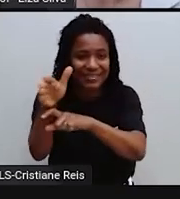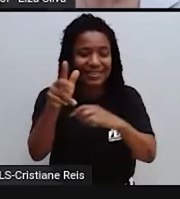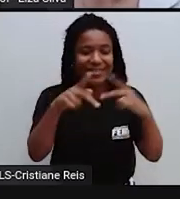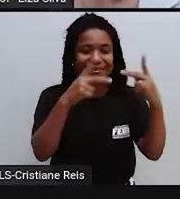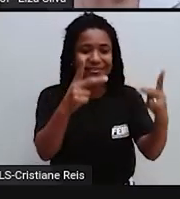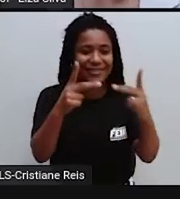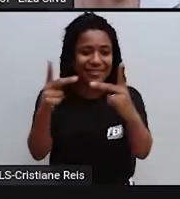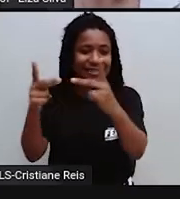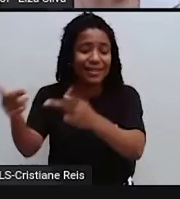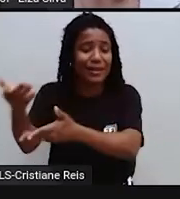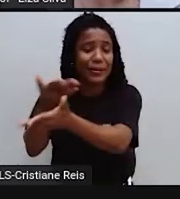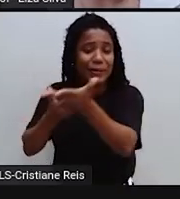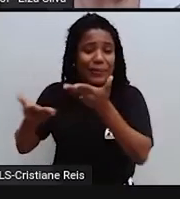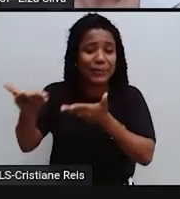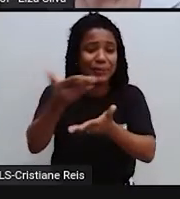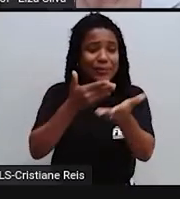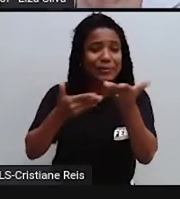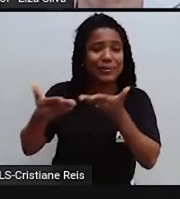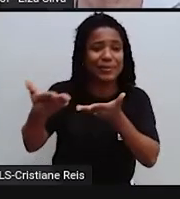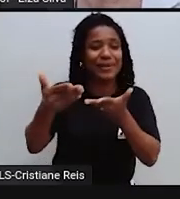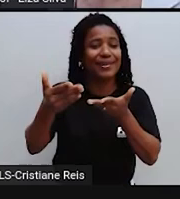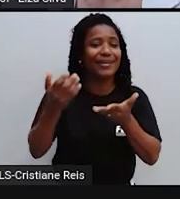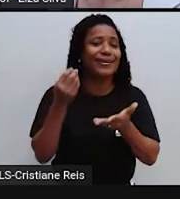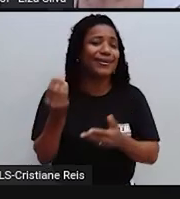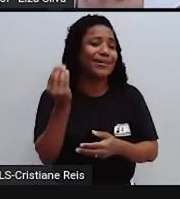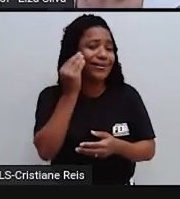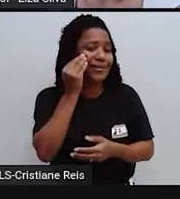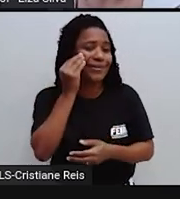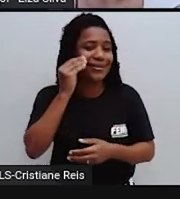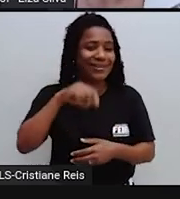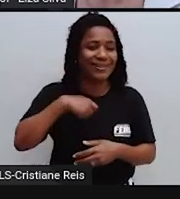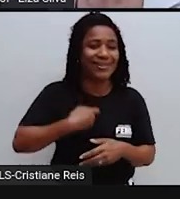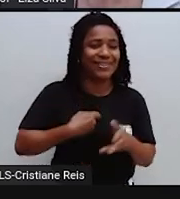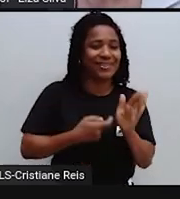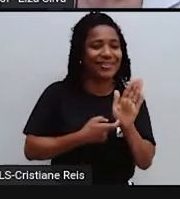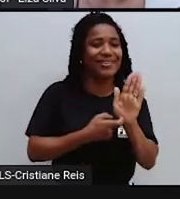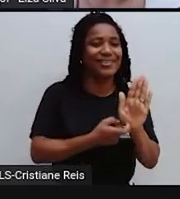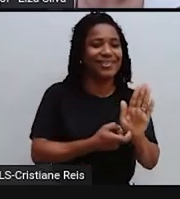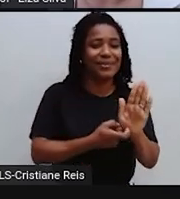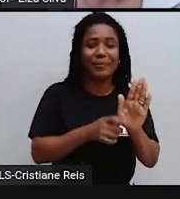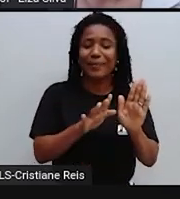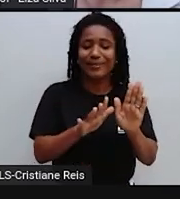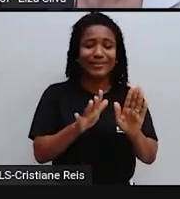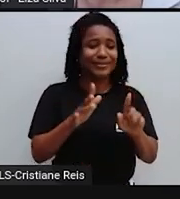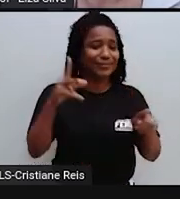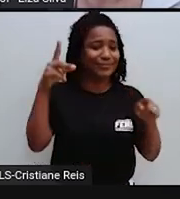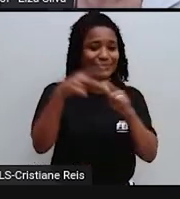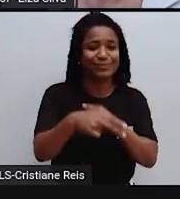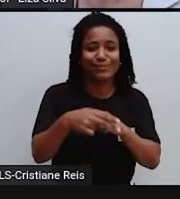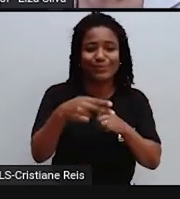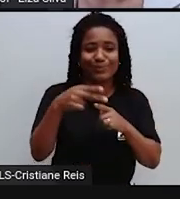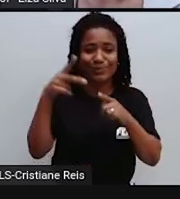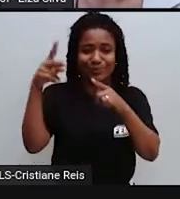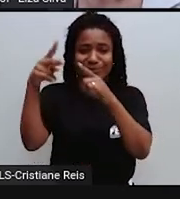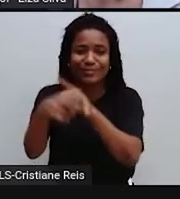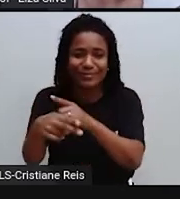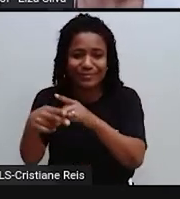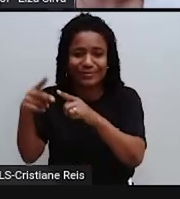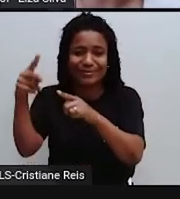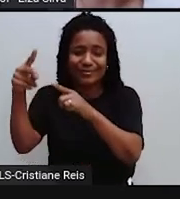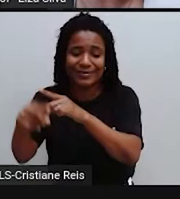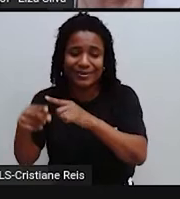os colegas, se apresentar. Só que a gente observa que ela interrompe, de certa forma, ela acaba